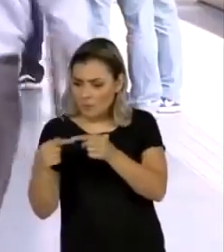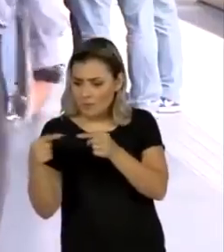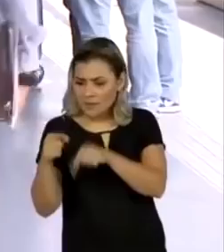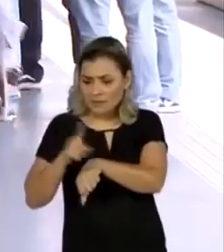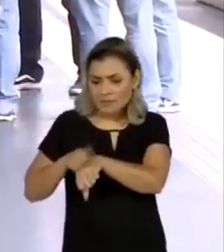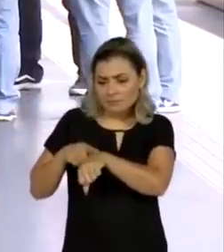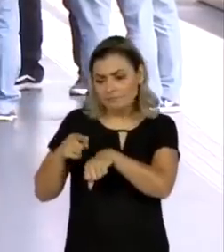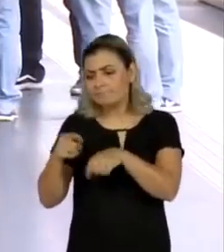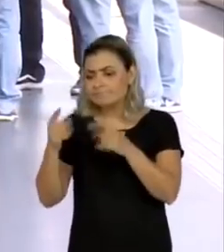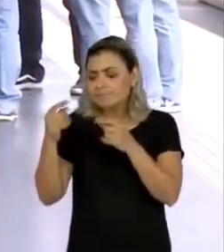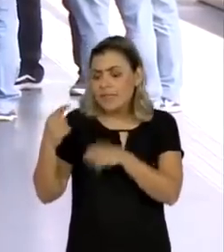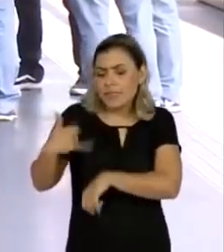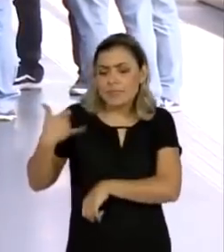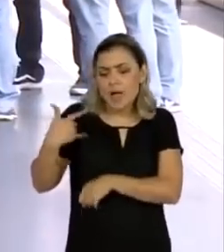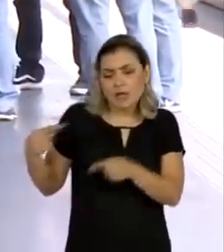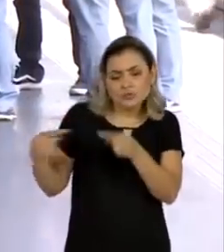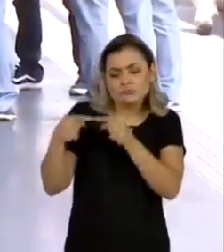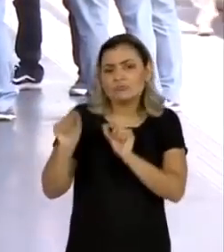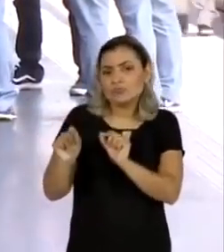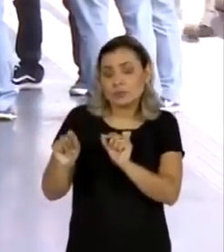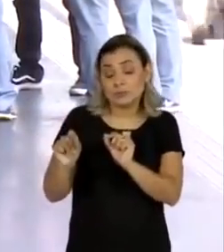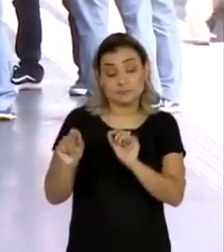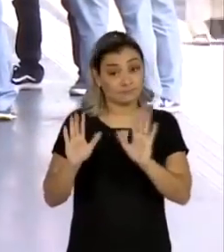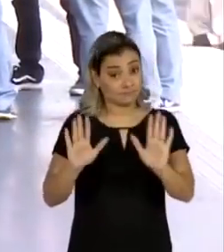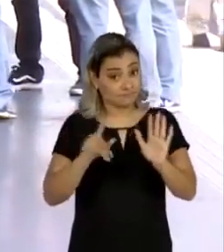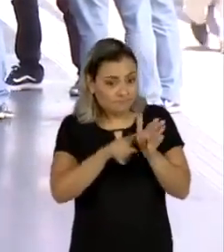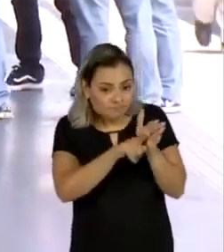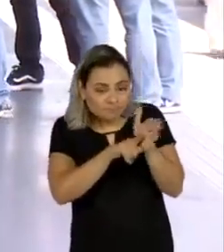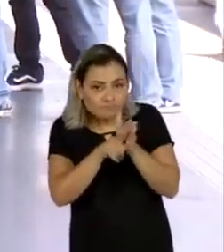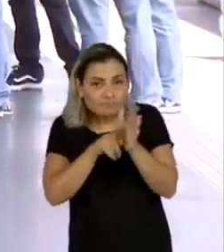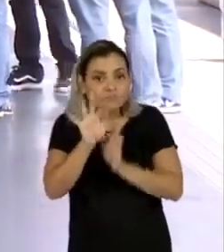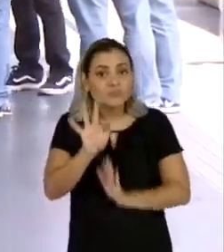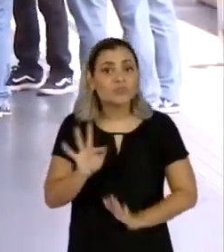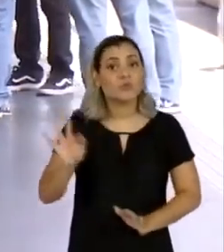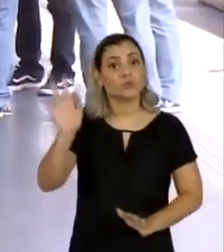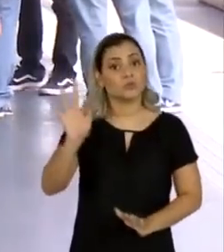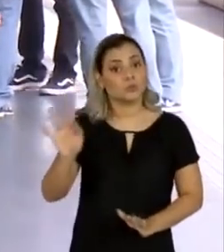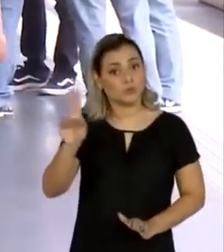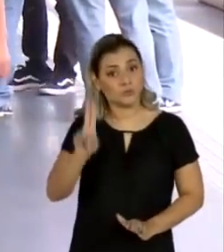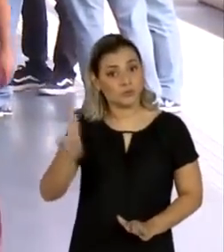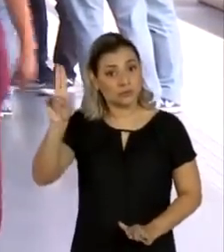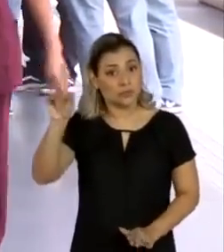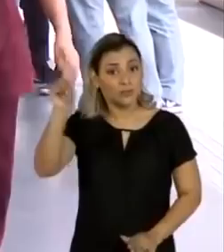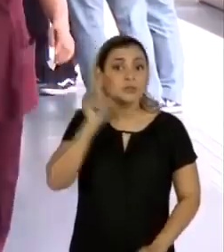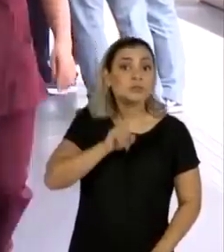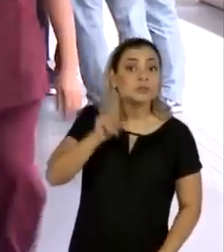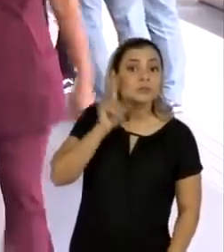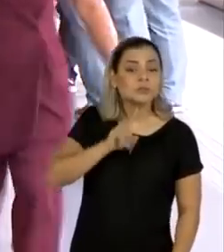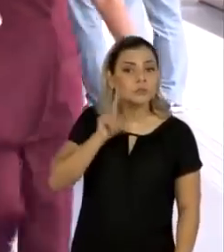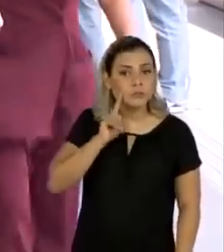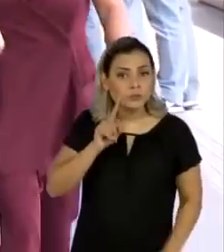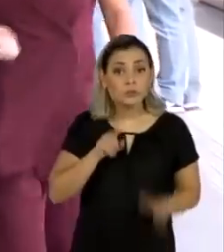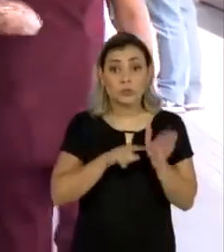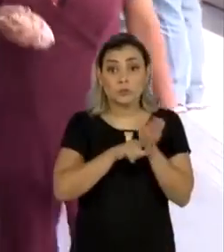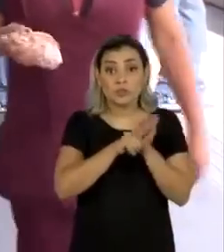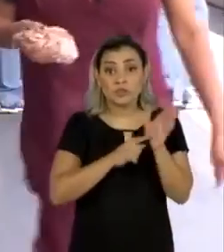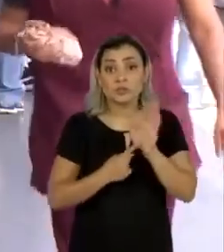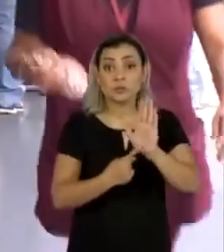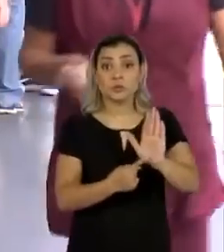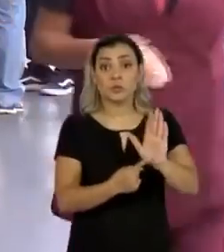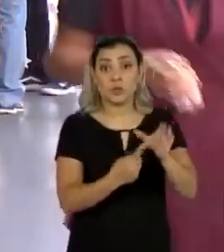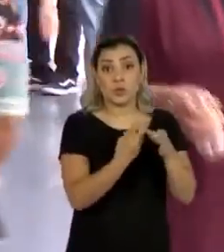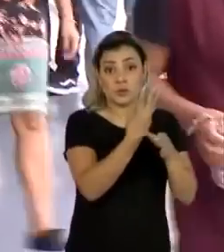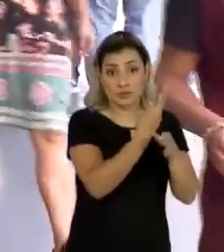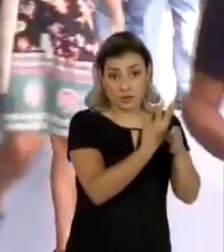um sintoma de depressão. Segundo uma pesquisa feita pela Universidade de Michigan, nos Estados Unidos, de cada 3